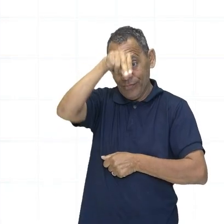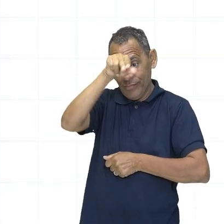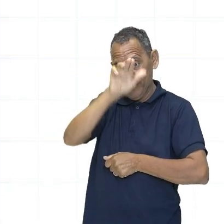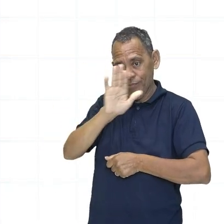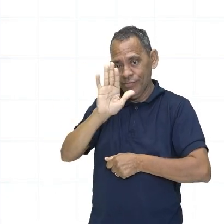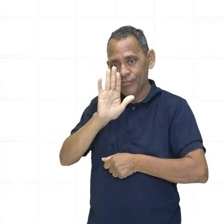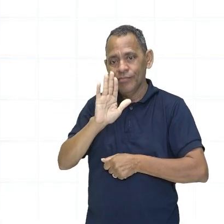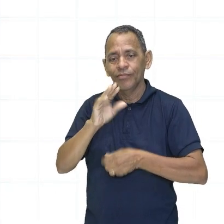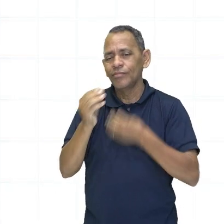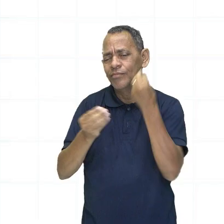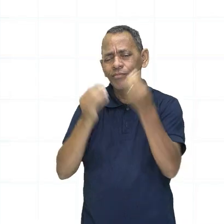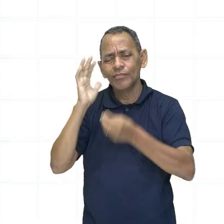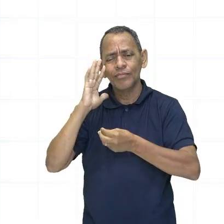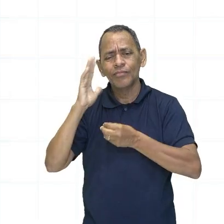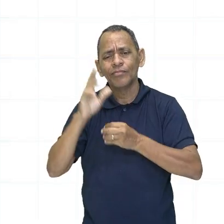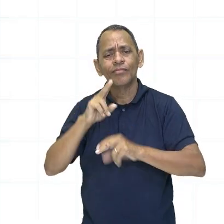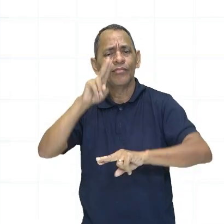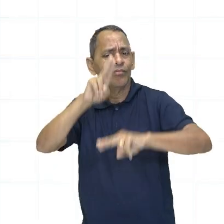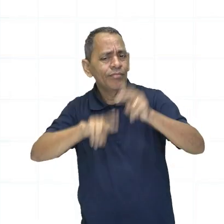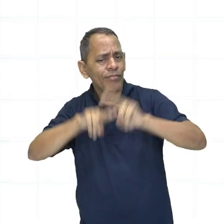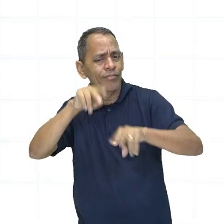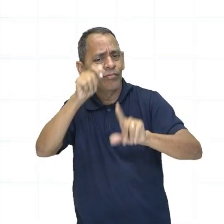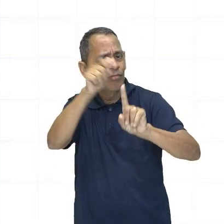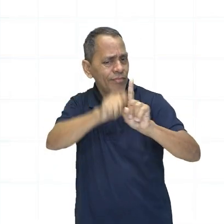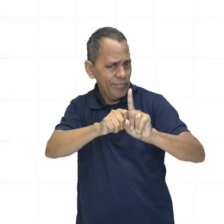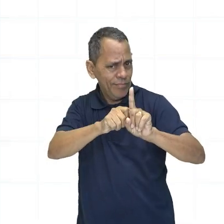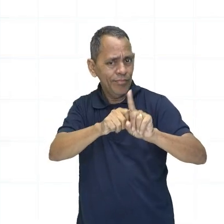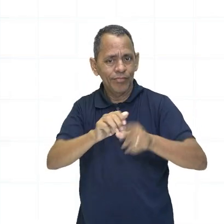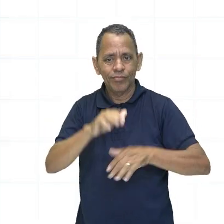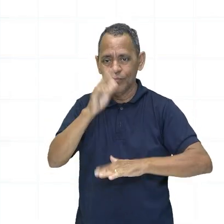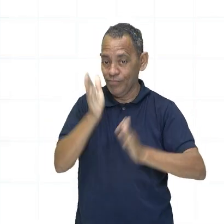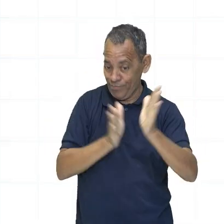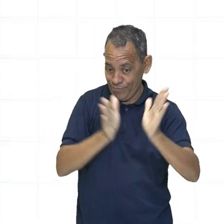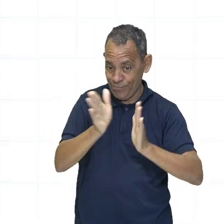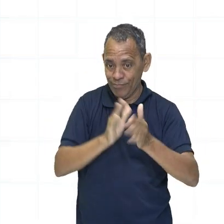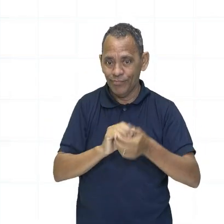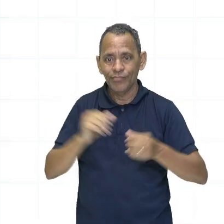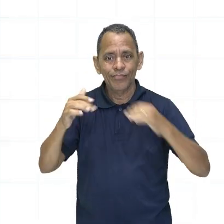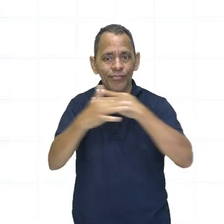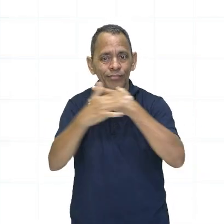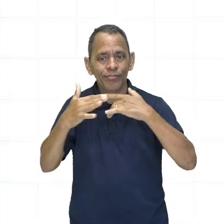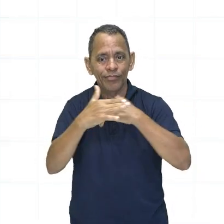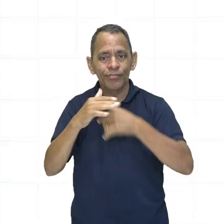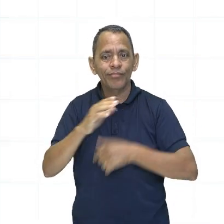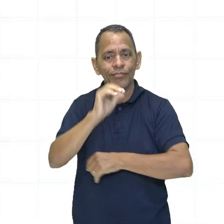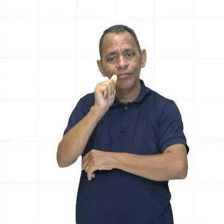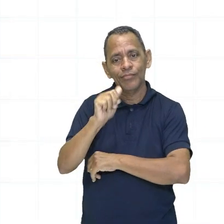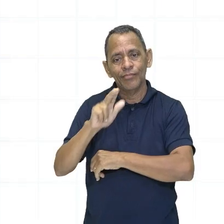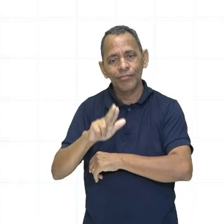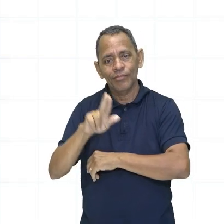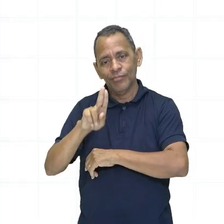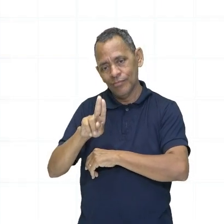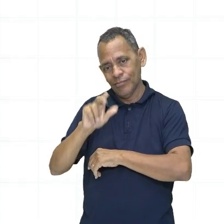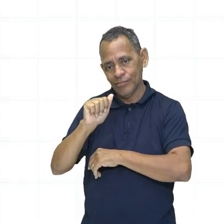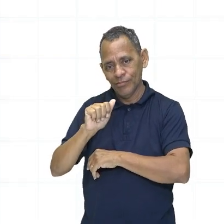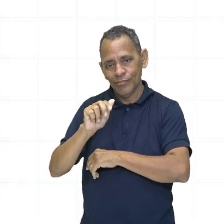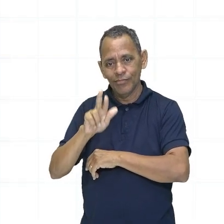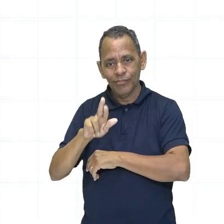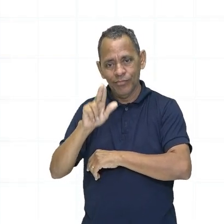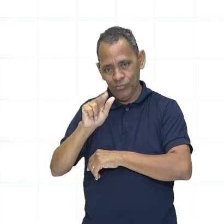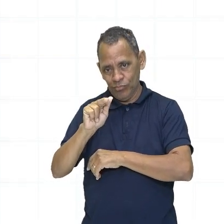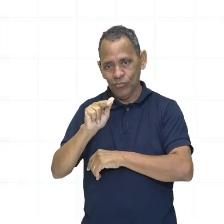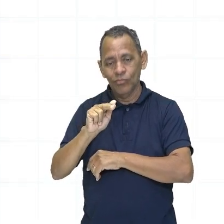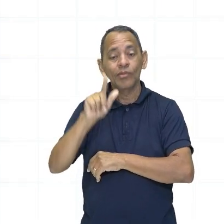a festa junina lá. Bem, no Nordeste, as cidades aí é de Caruaru, tá? Em Pernambuco e